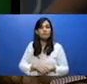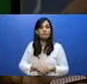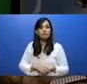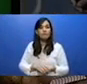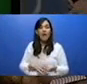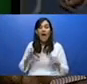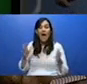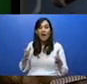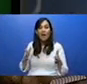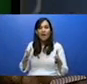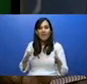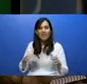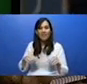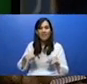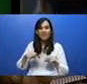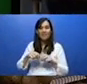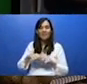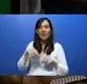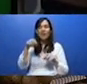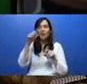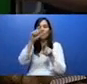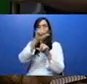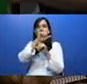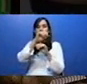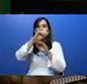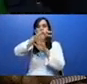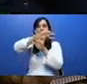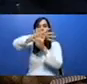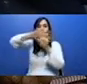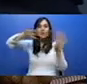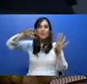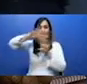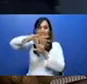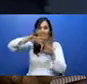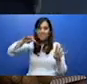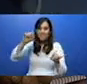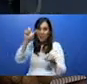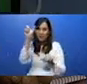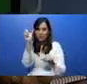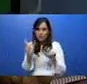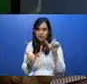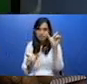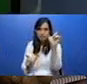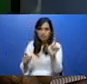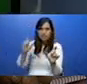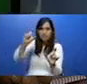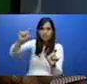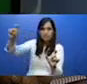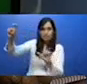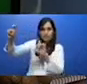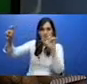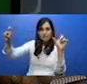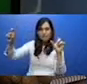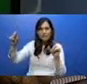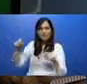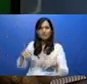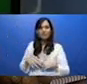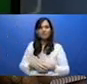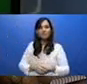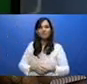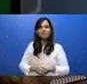fazer uma cruzadinha aí, pega o seu lápis, nós vamos fazendo junto. Vamos responder, tudo isso foi trabalhado,